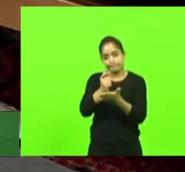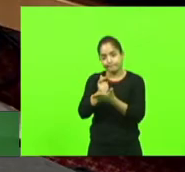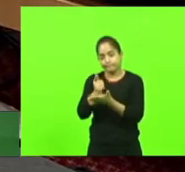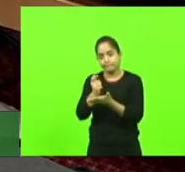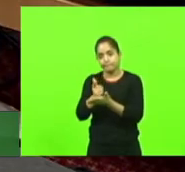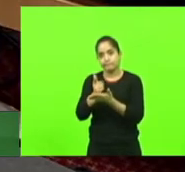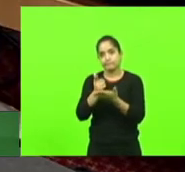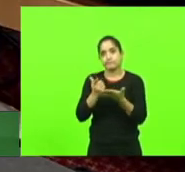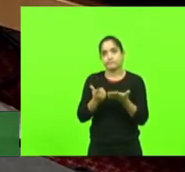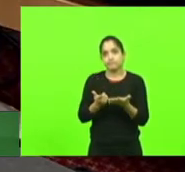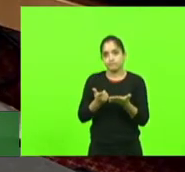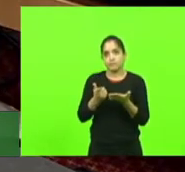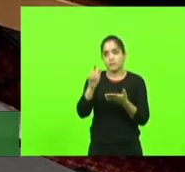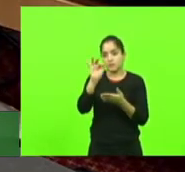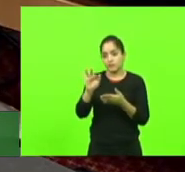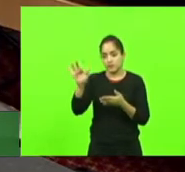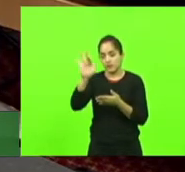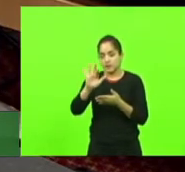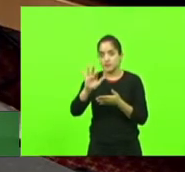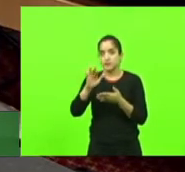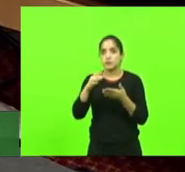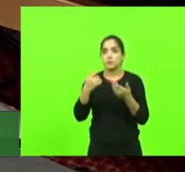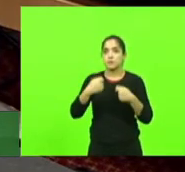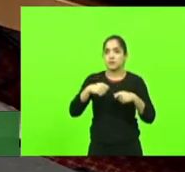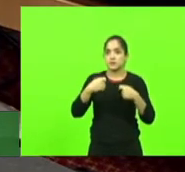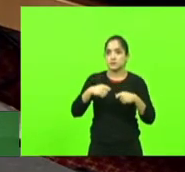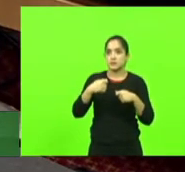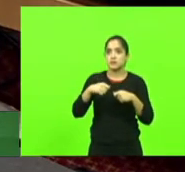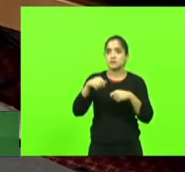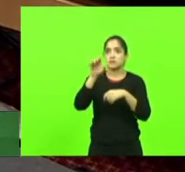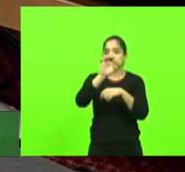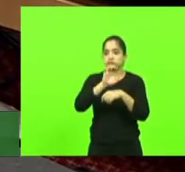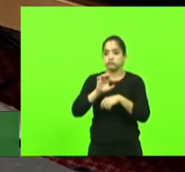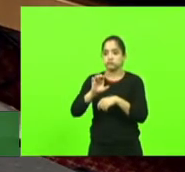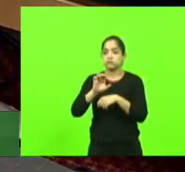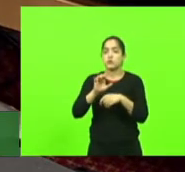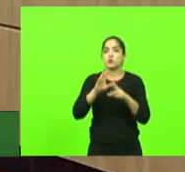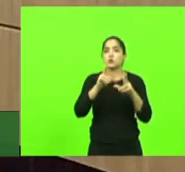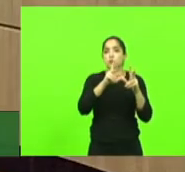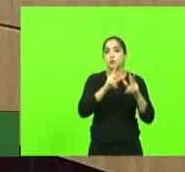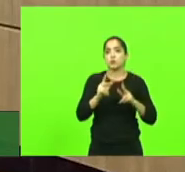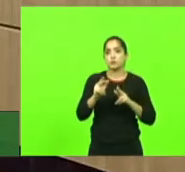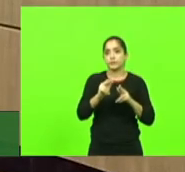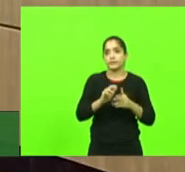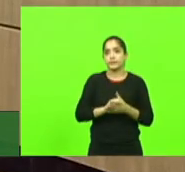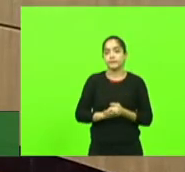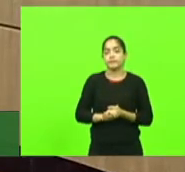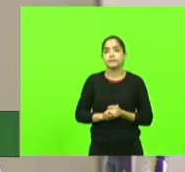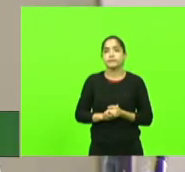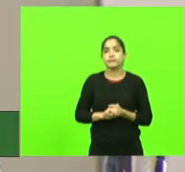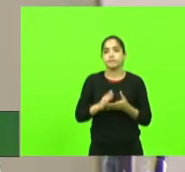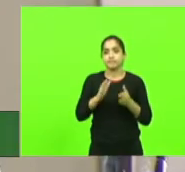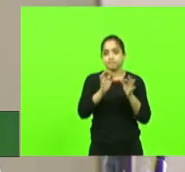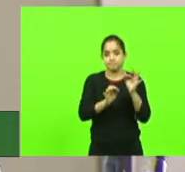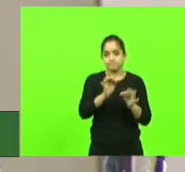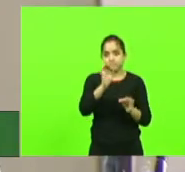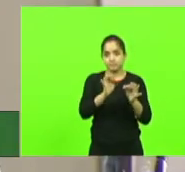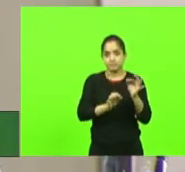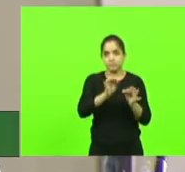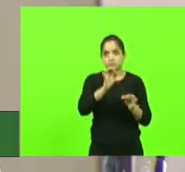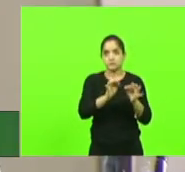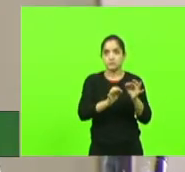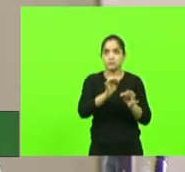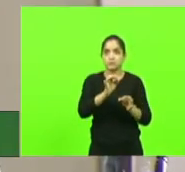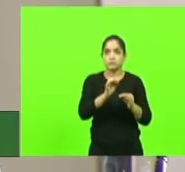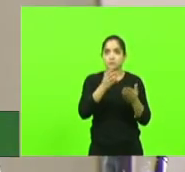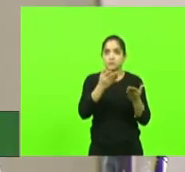federação. Federação tem que tratar todos os estados iguais. Era isso. Obrigado. Vossa Excelência fez justiça e, vendo aqui minhas considerações à